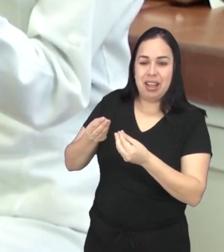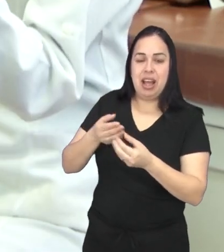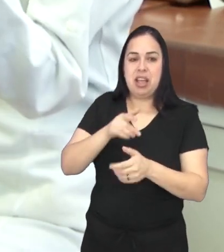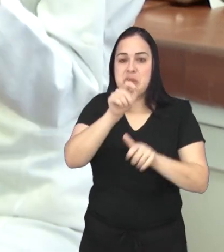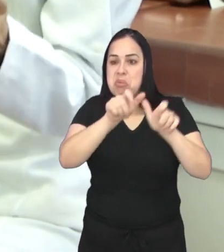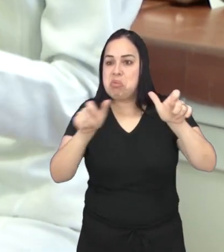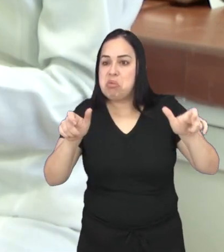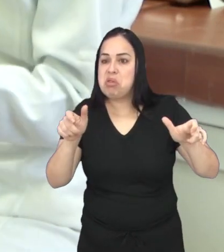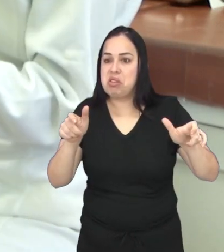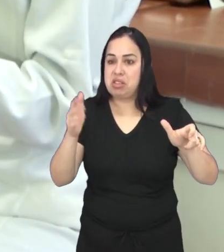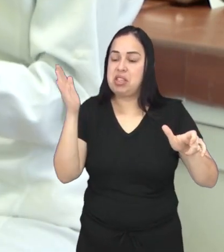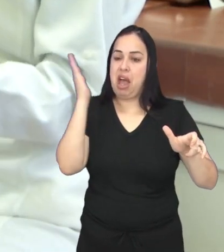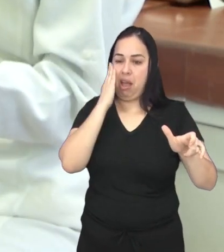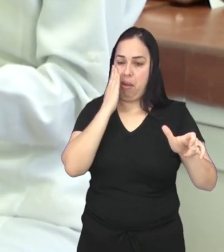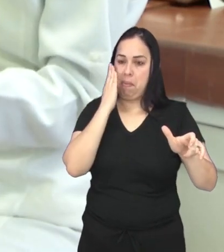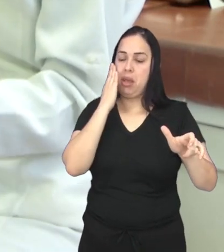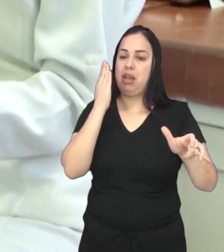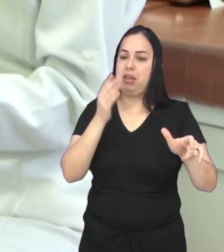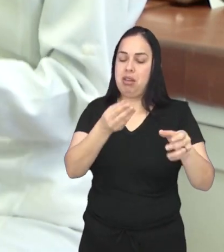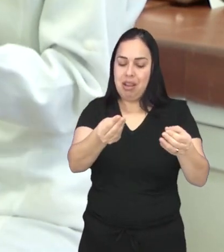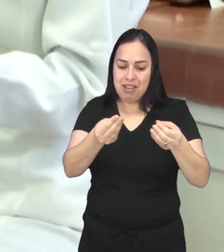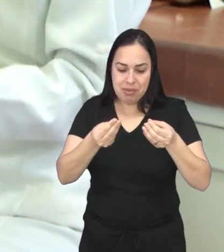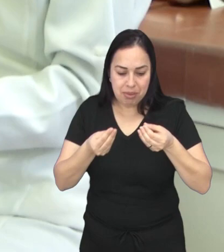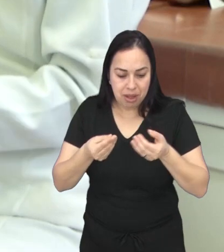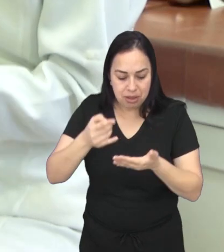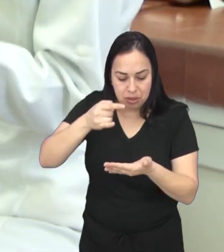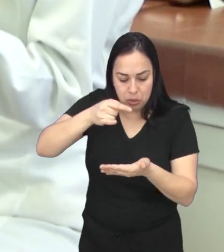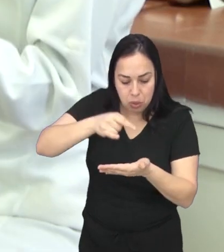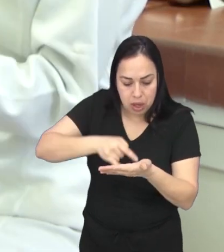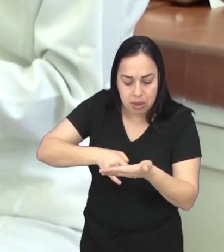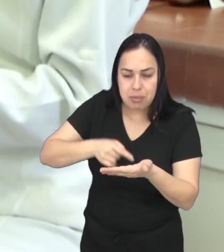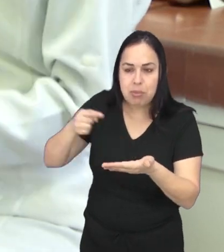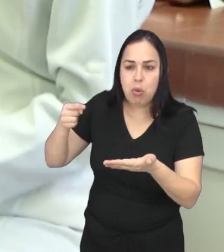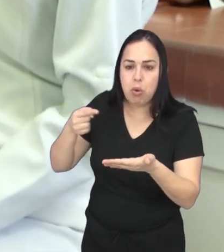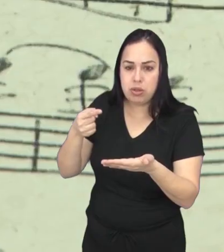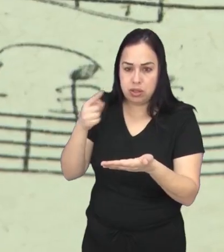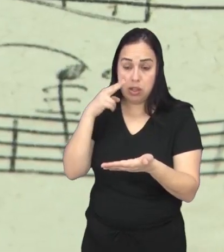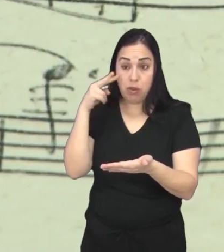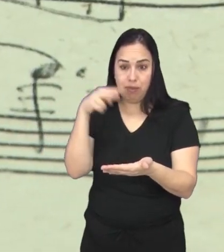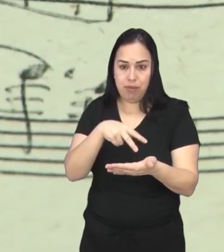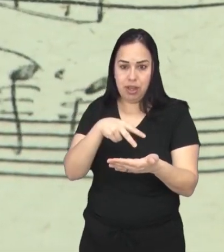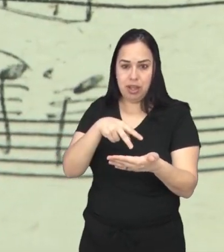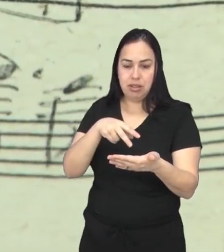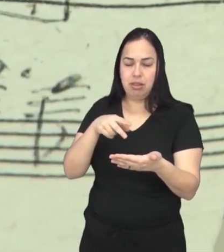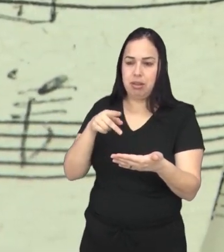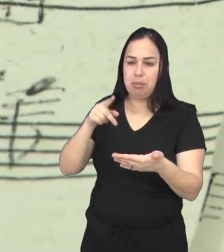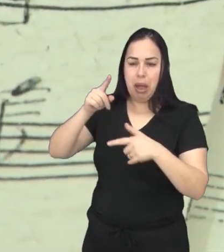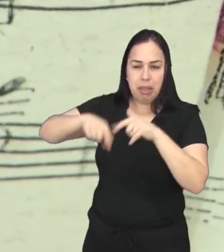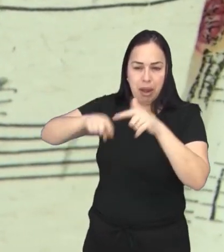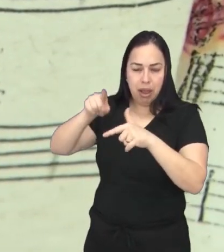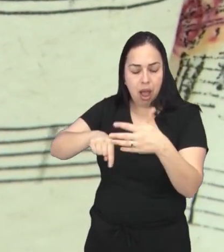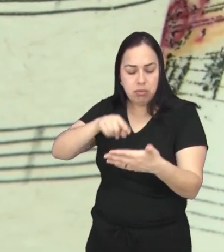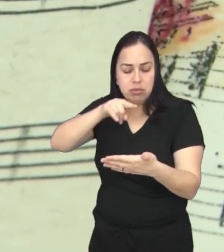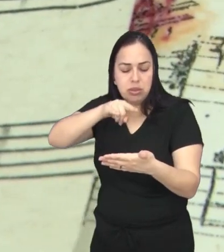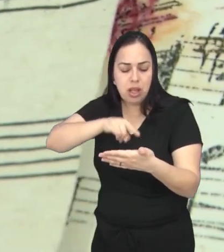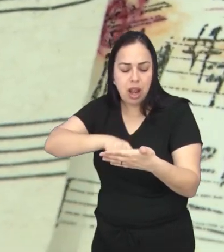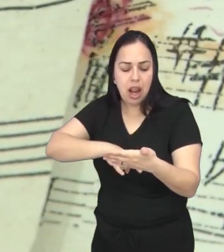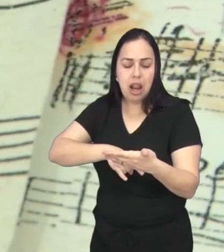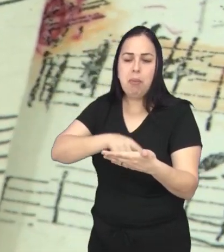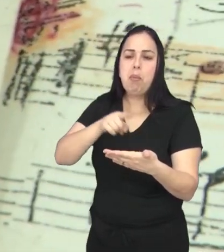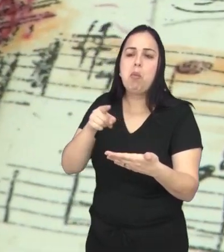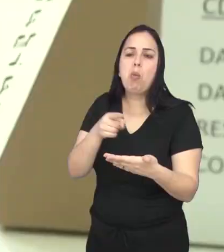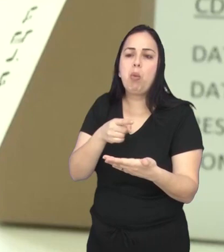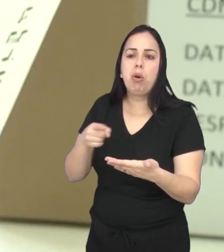O público que sabe do que a gente está fazendo, eles trazem partituras. Vocês vão ver aqui que tem uns materiais aqui, né?